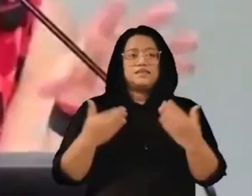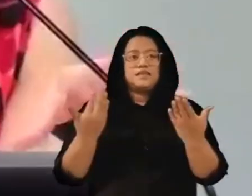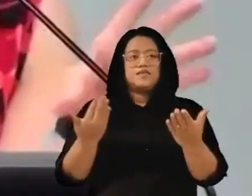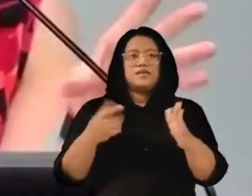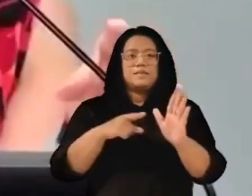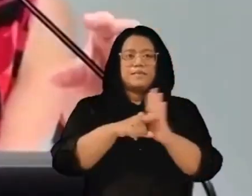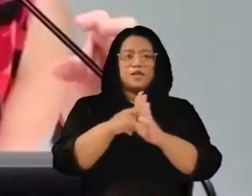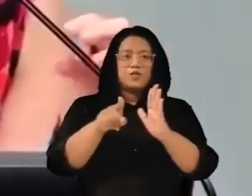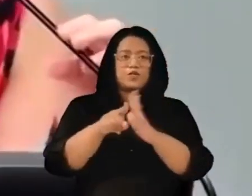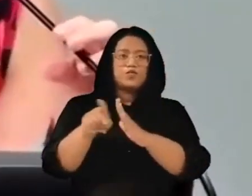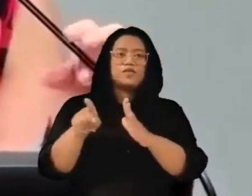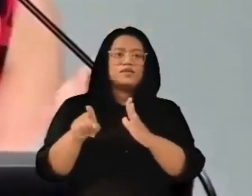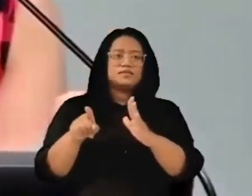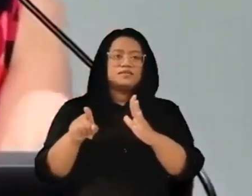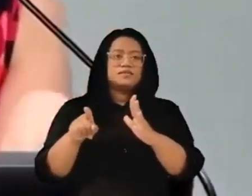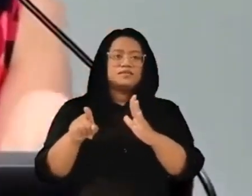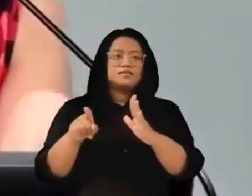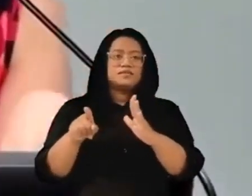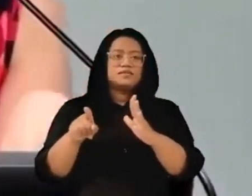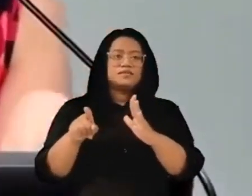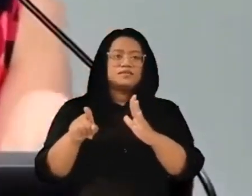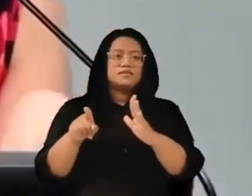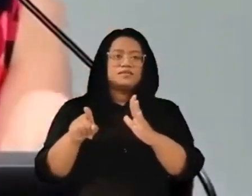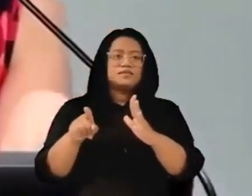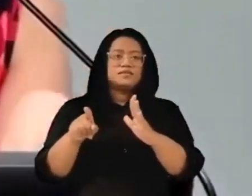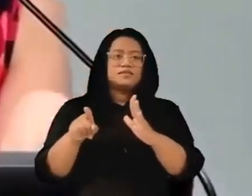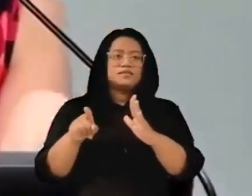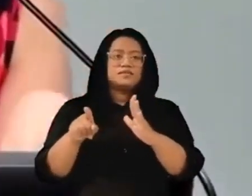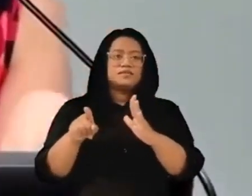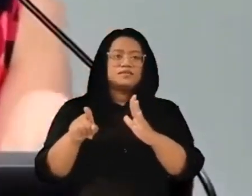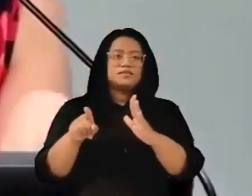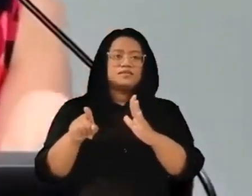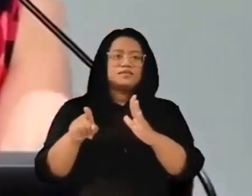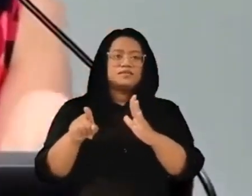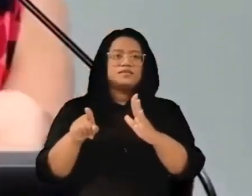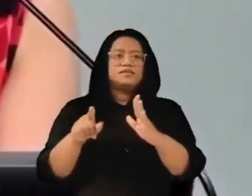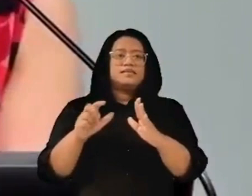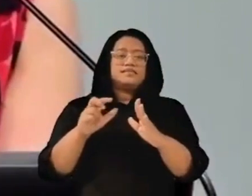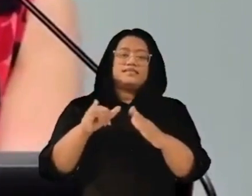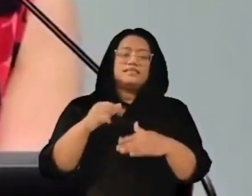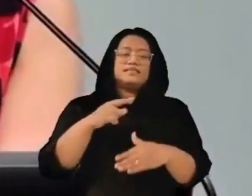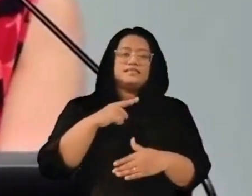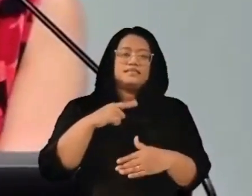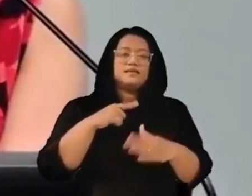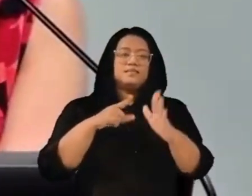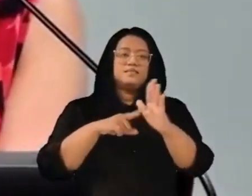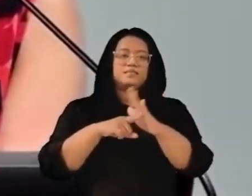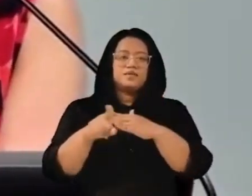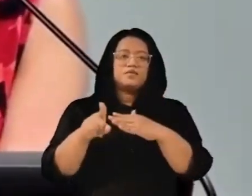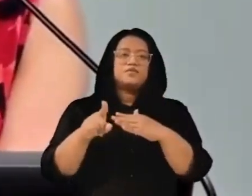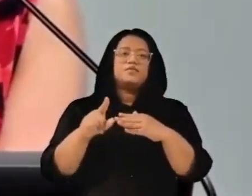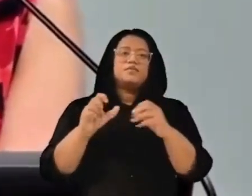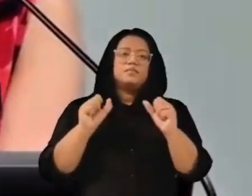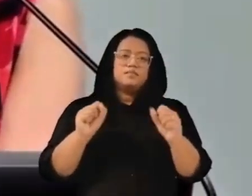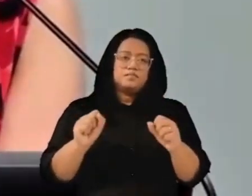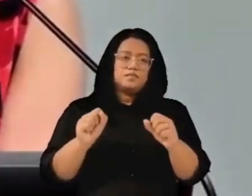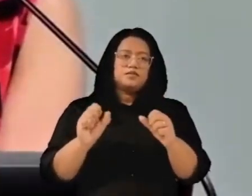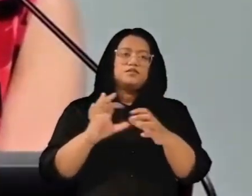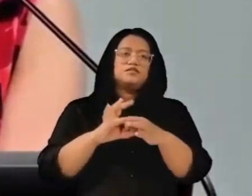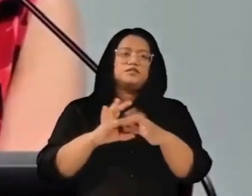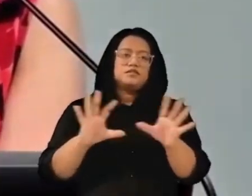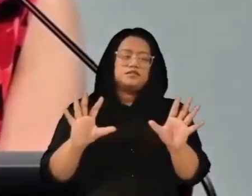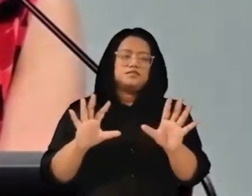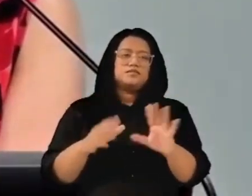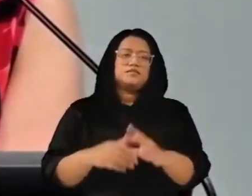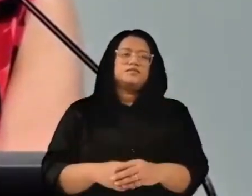geral, quem tiver. A imagem volta para a doutora Raicler Baldresca. perguntas para fazer aqui, já pode sinalizar,